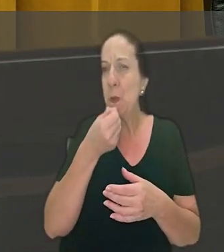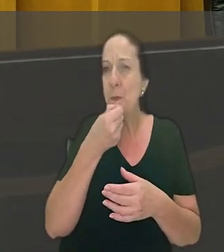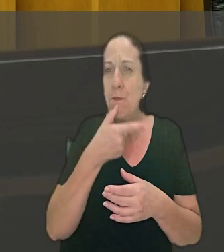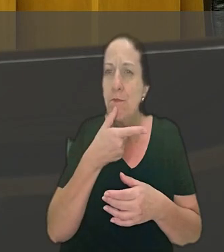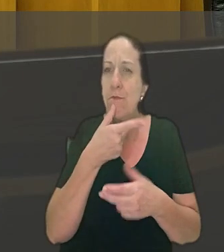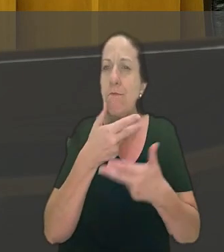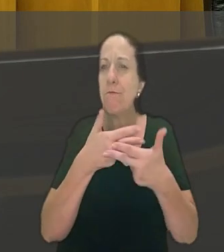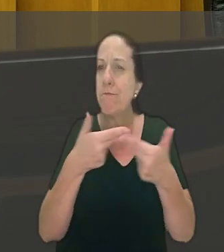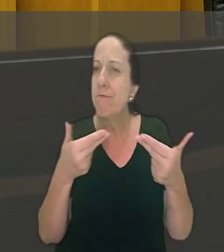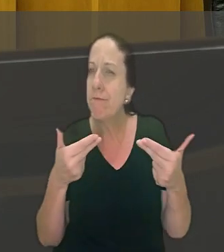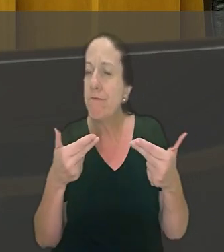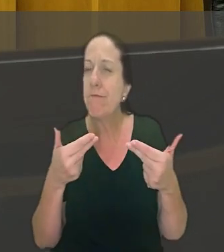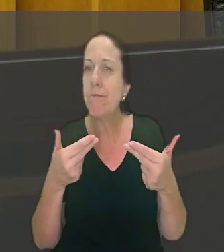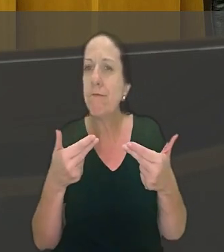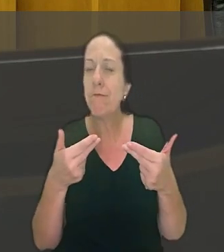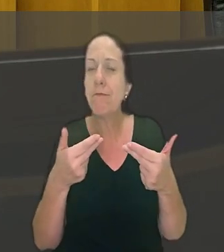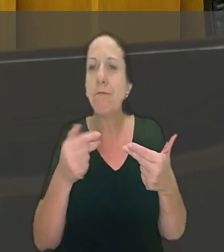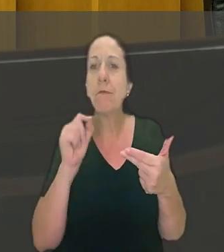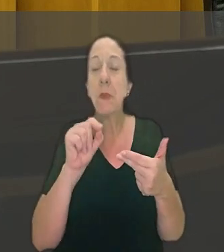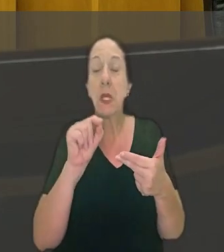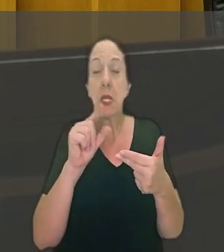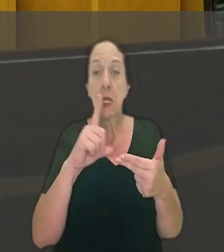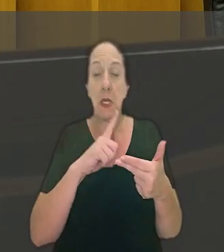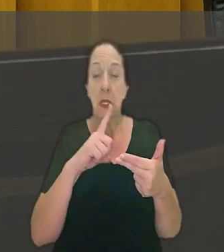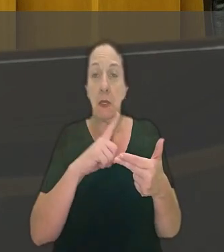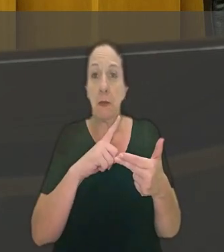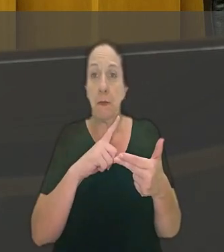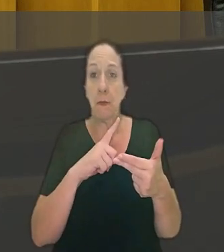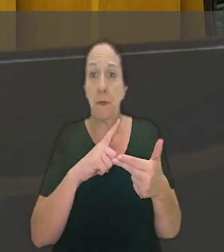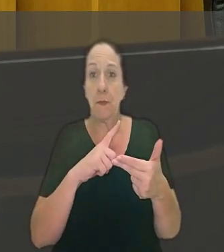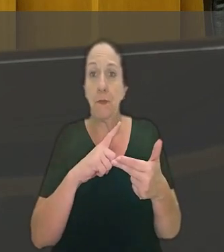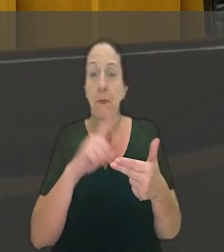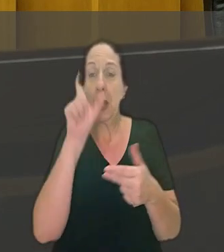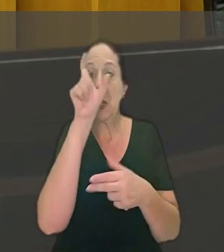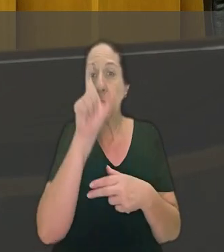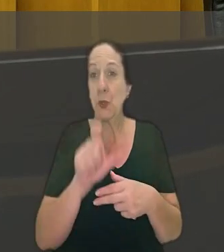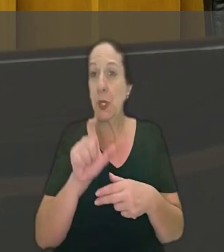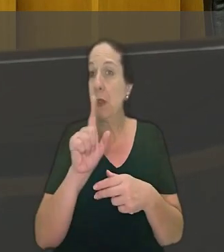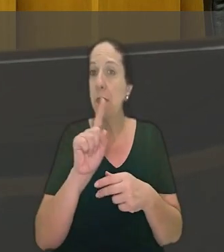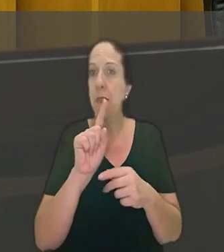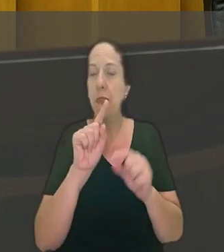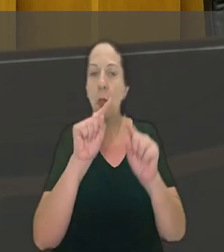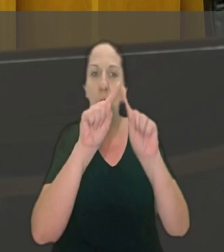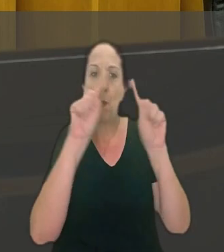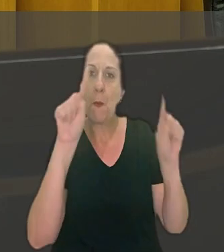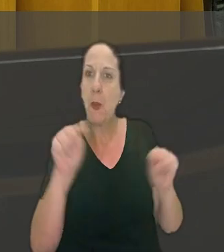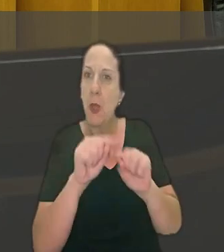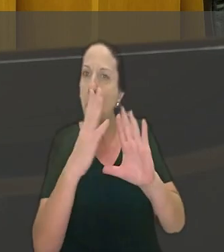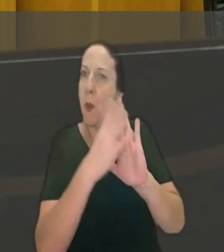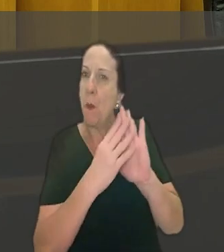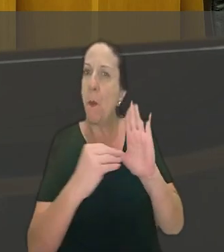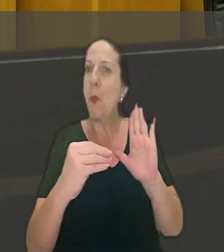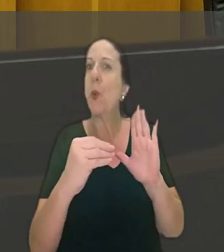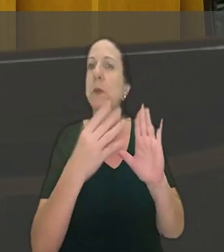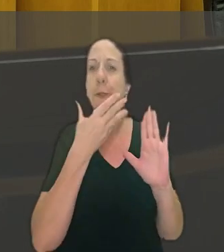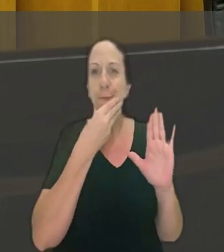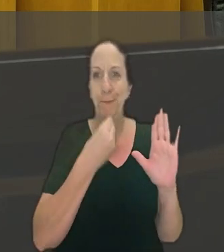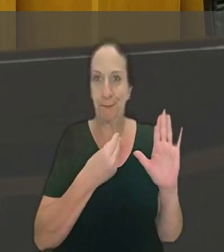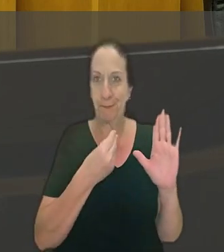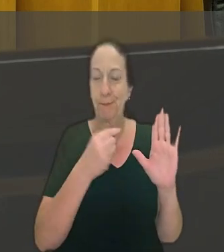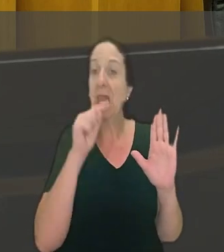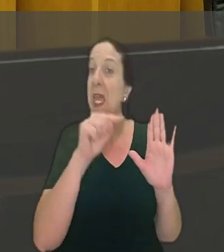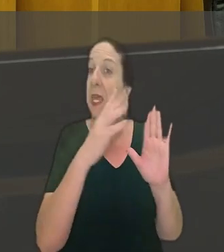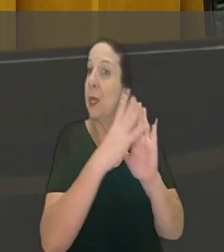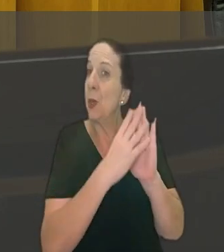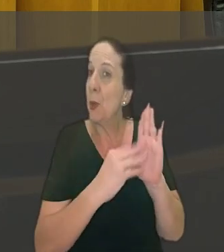no âmbito das organizações possuem efeitos deletérios para sujeitos que não se enquadram em padrão pré-concebido de